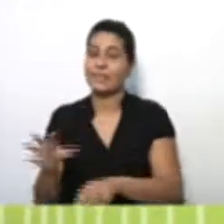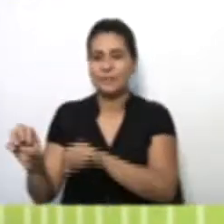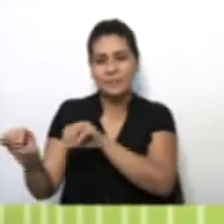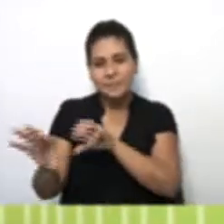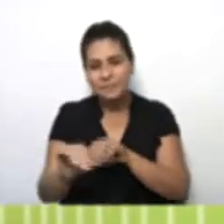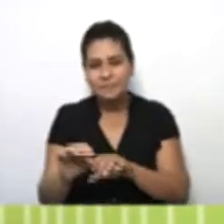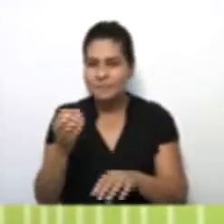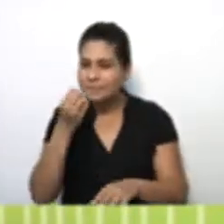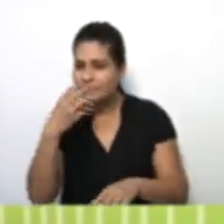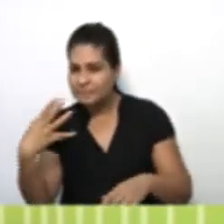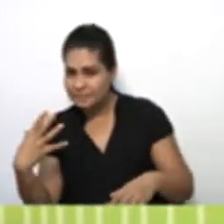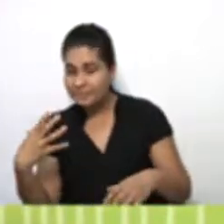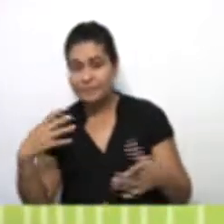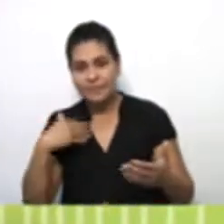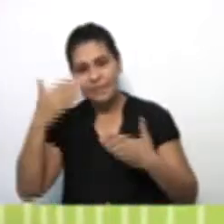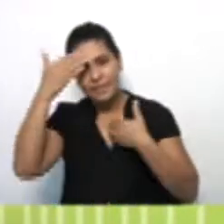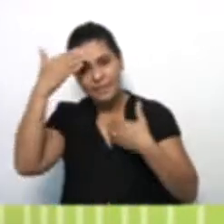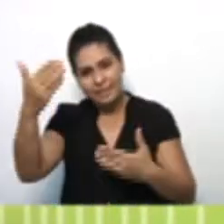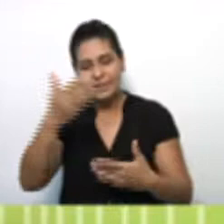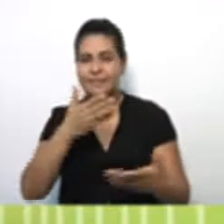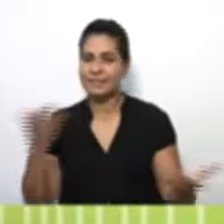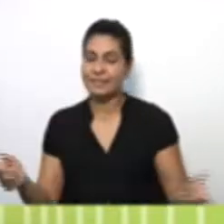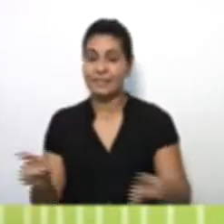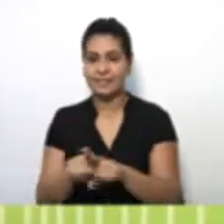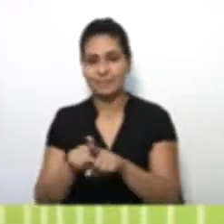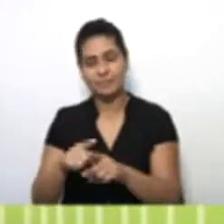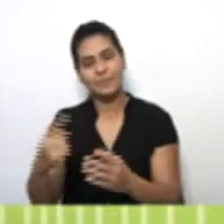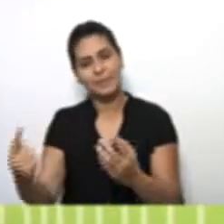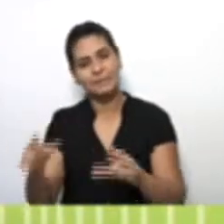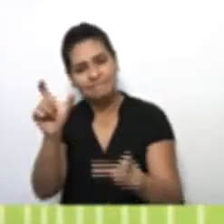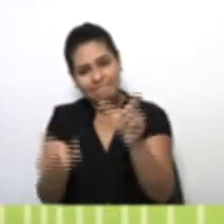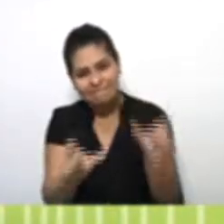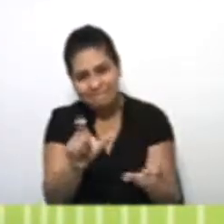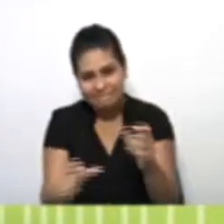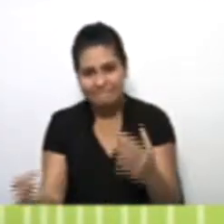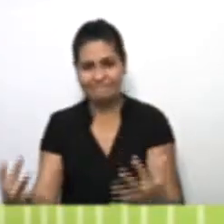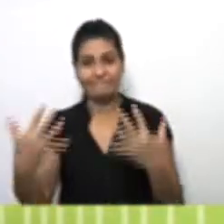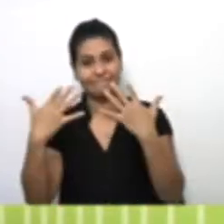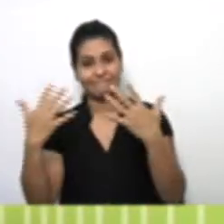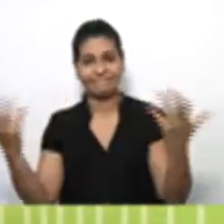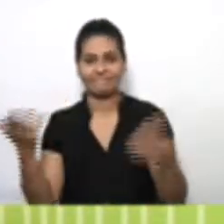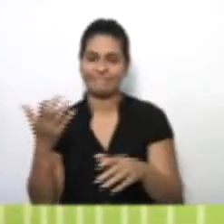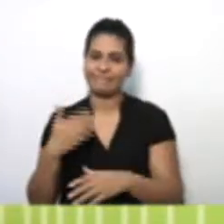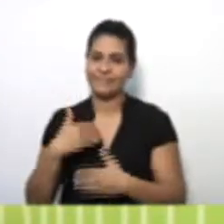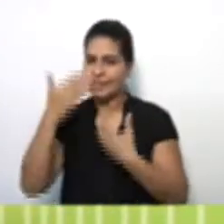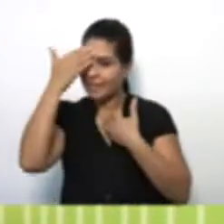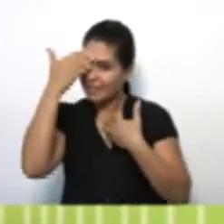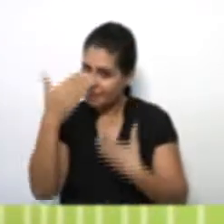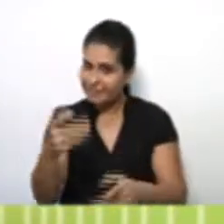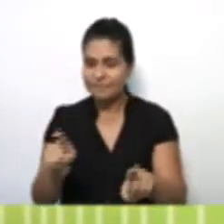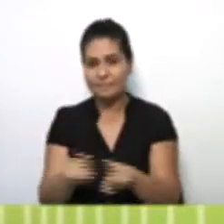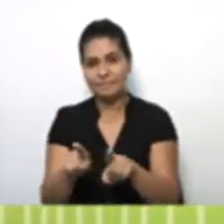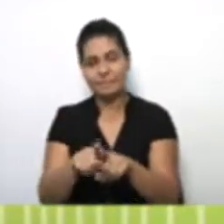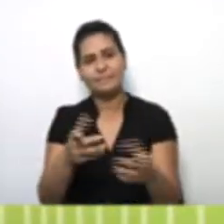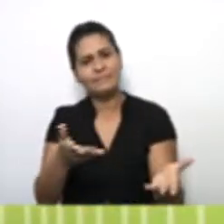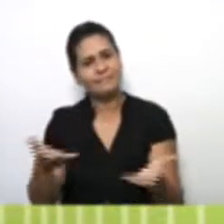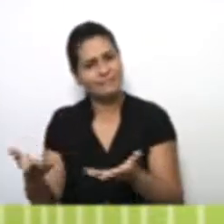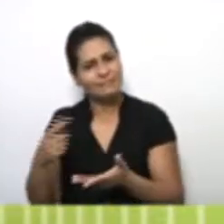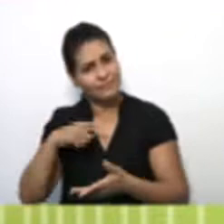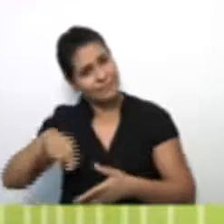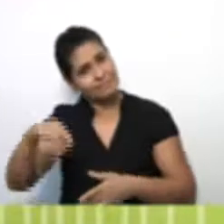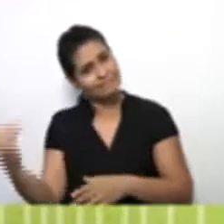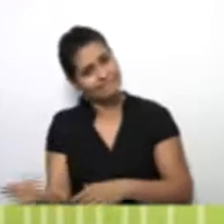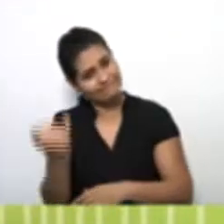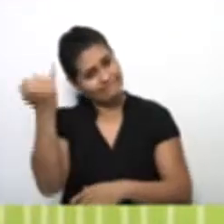de qualidade. Quero agradecer de coração a presença de cada um de vocês que está aqui com a gente hoje. Agradecer também a presença, porque vocês